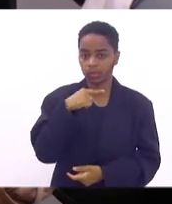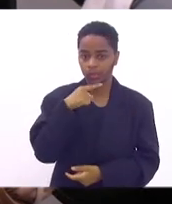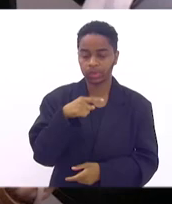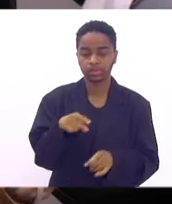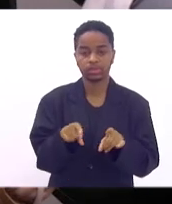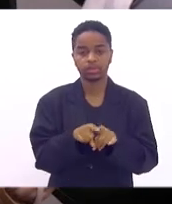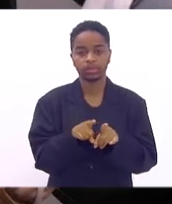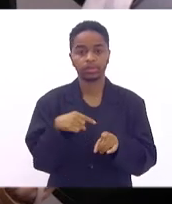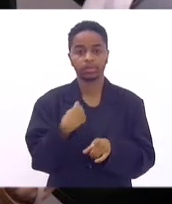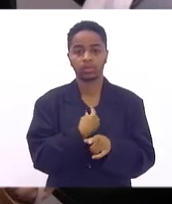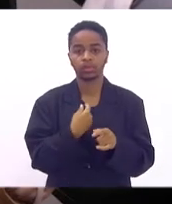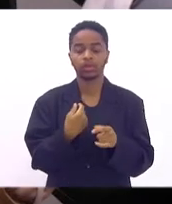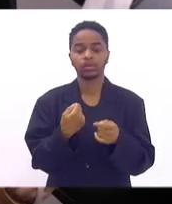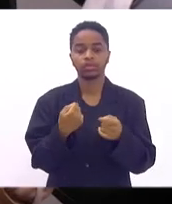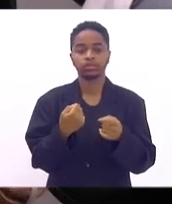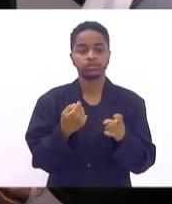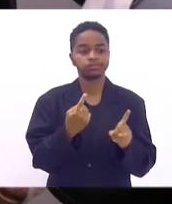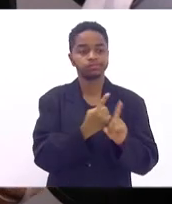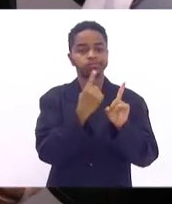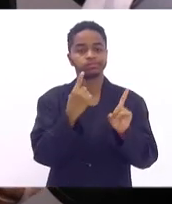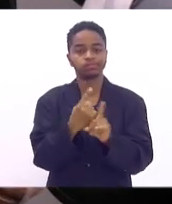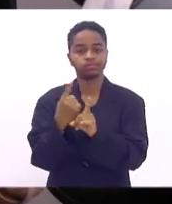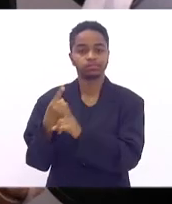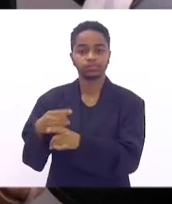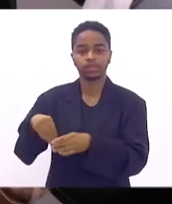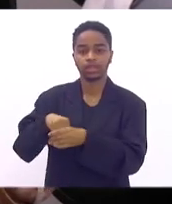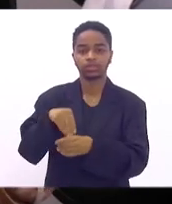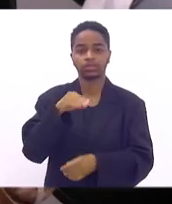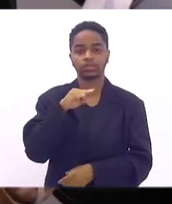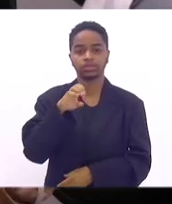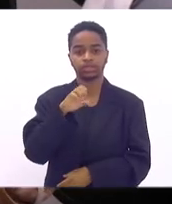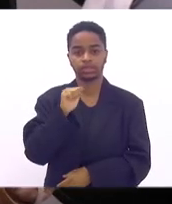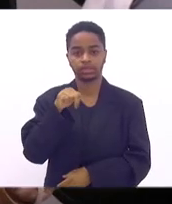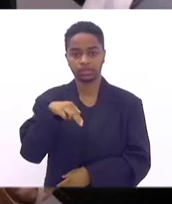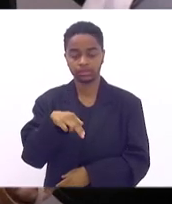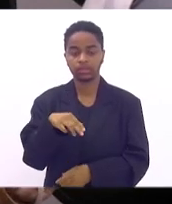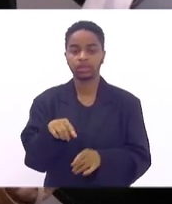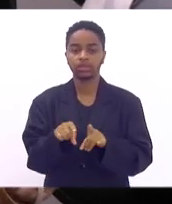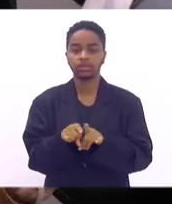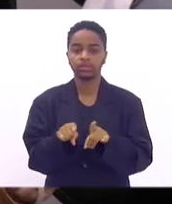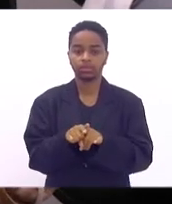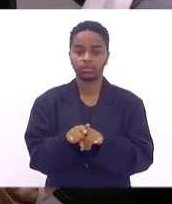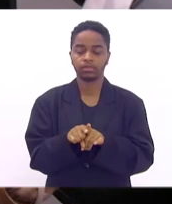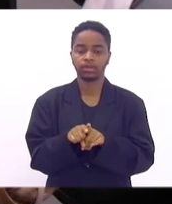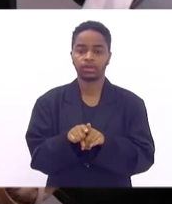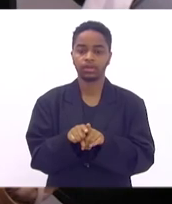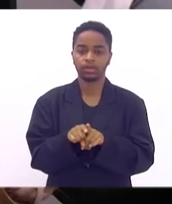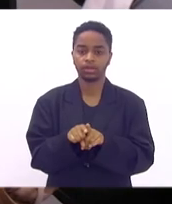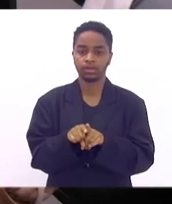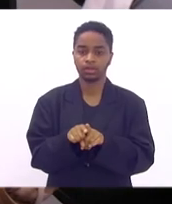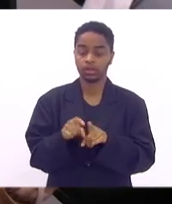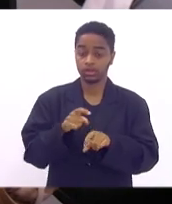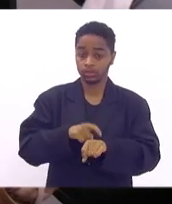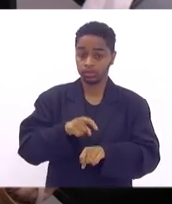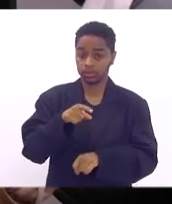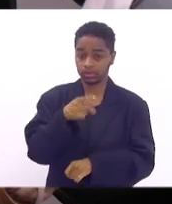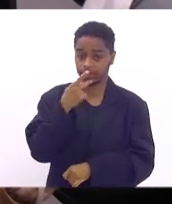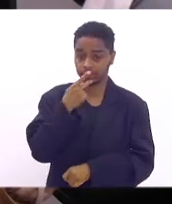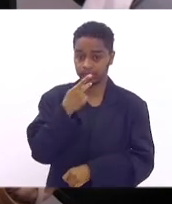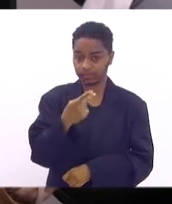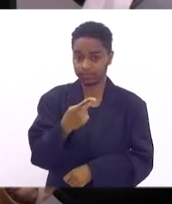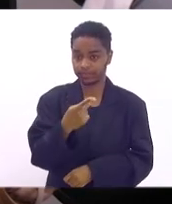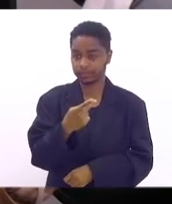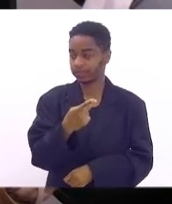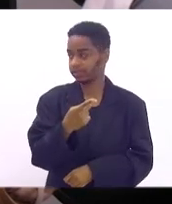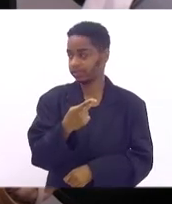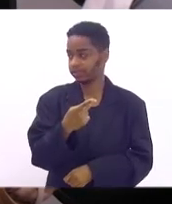tem identificado dentro do CIAN. E aí, quando ela fala o seguinte,